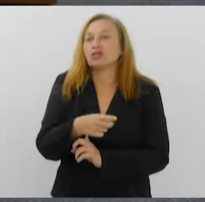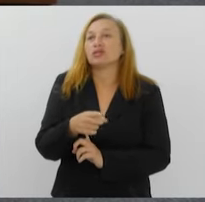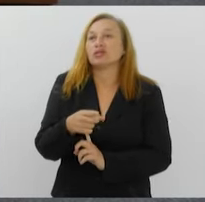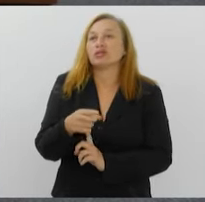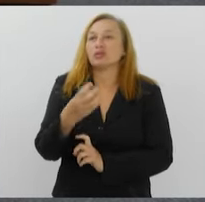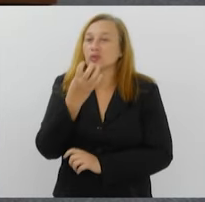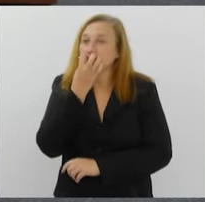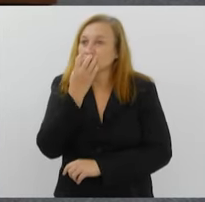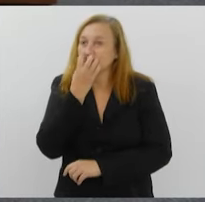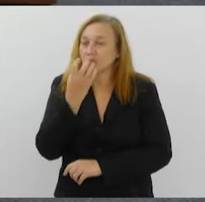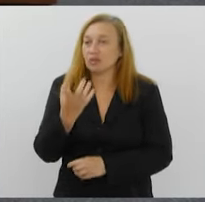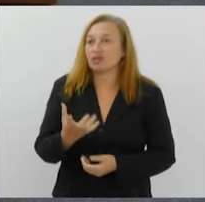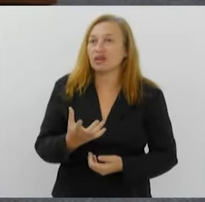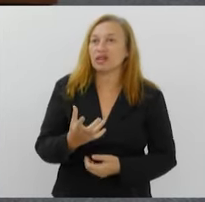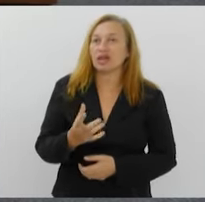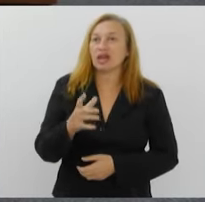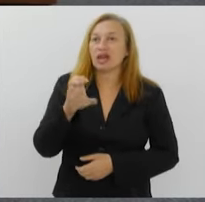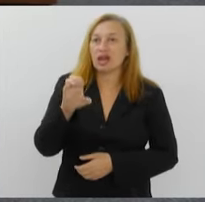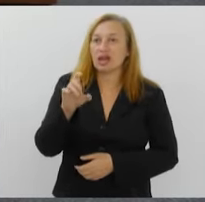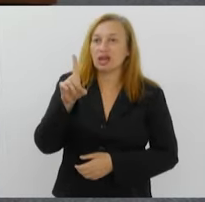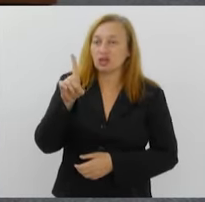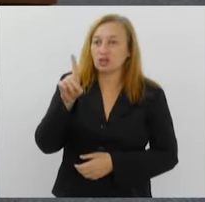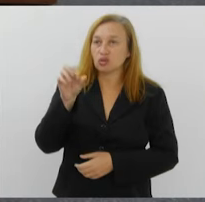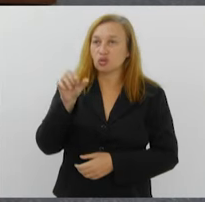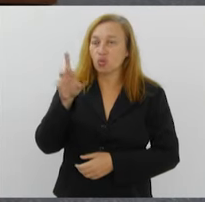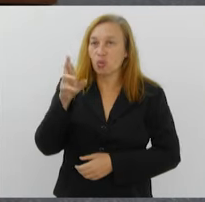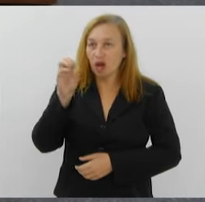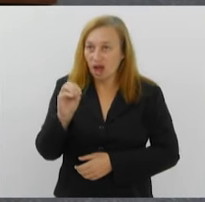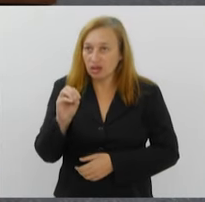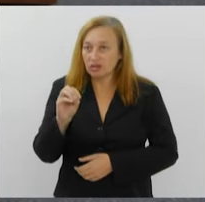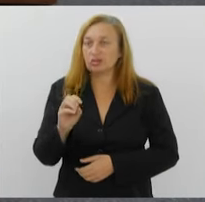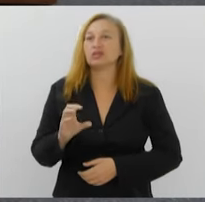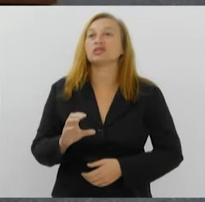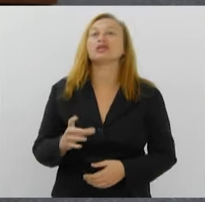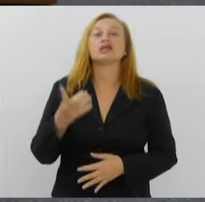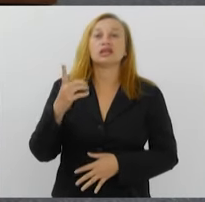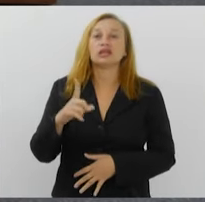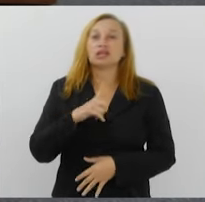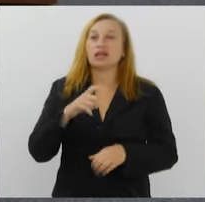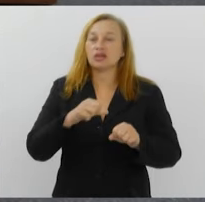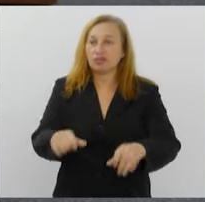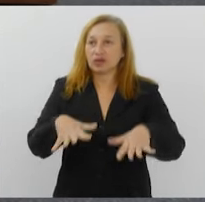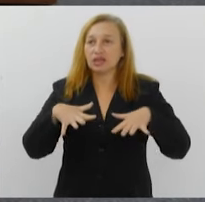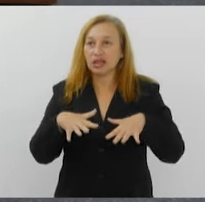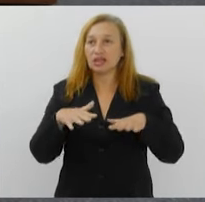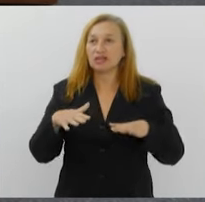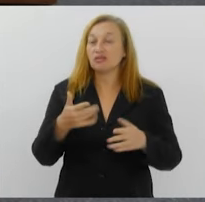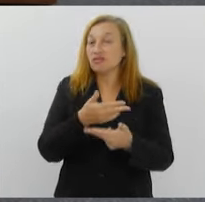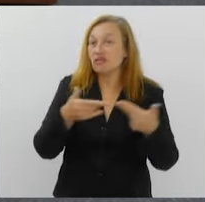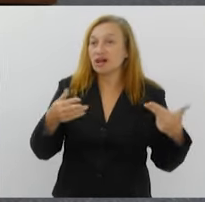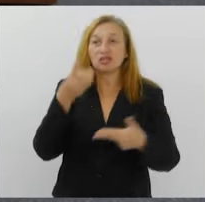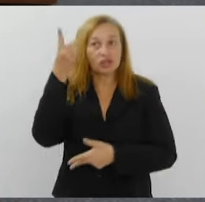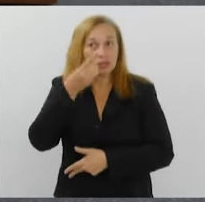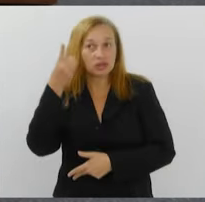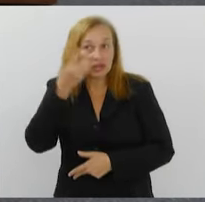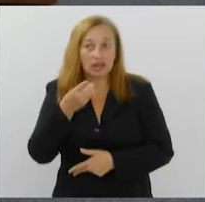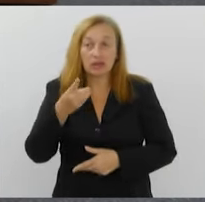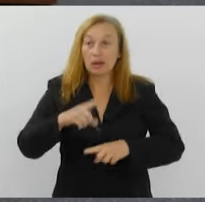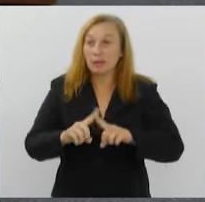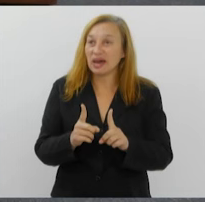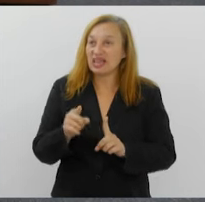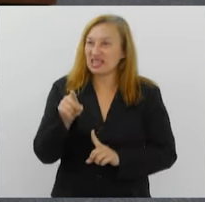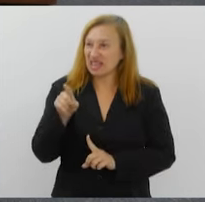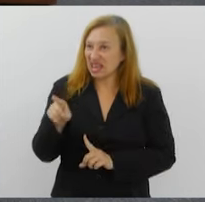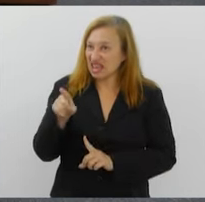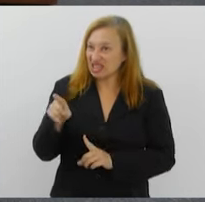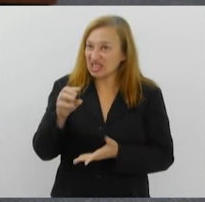momento enquanto falo, estão no plenário, deputado Luiz Paulo, deputado Cláudio Caiado, deputada Lucinha, outros deputados presentes, mas esse, falta